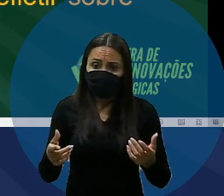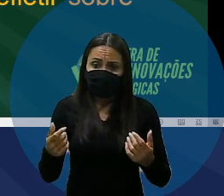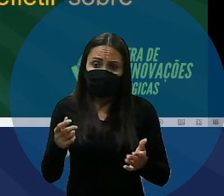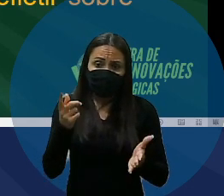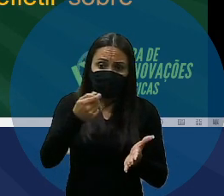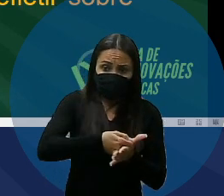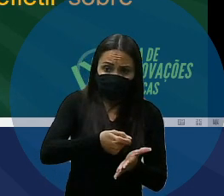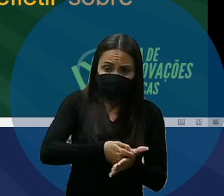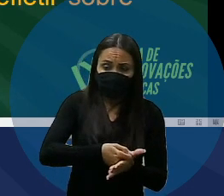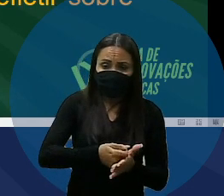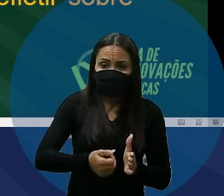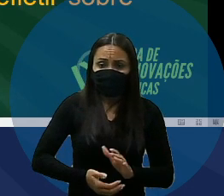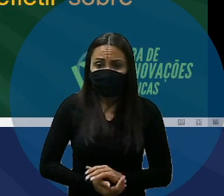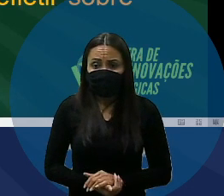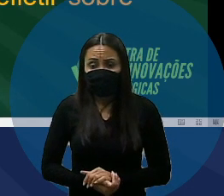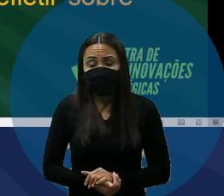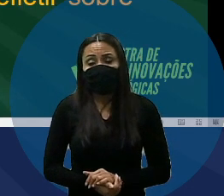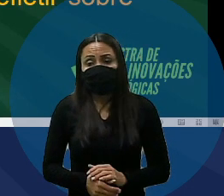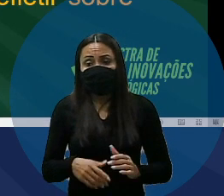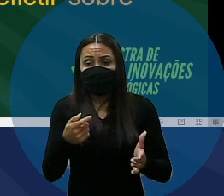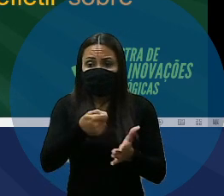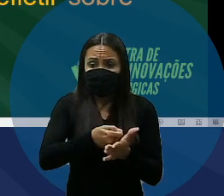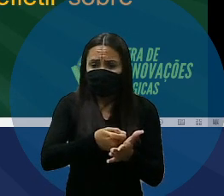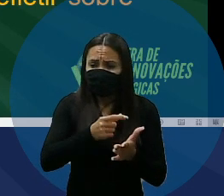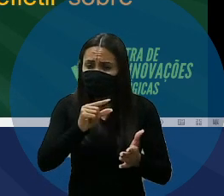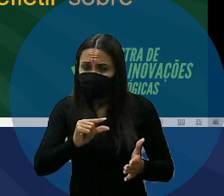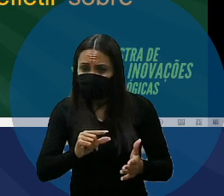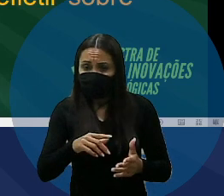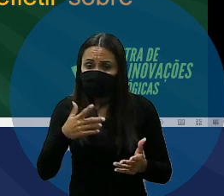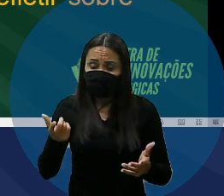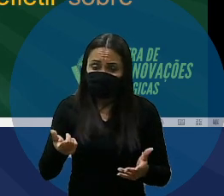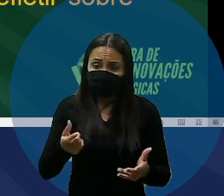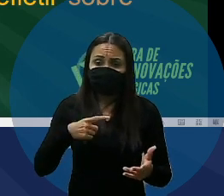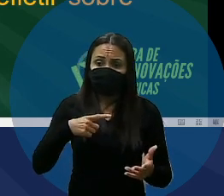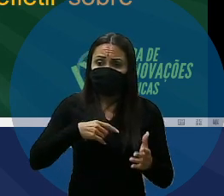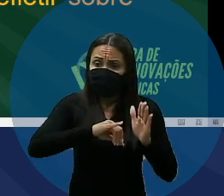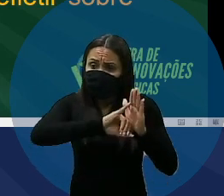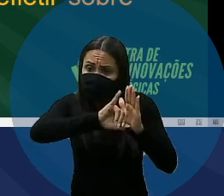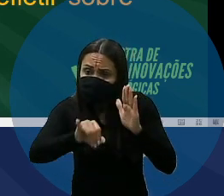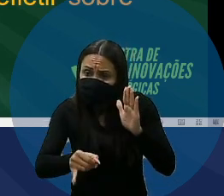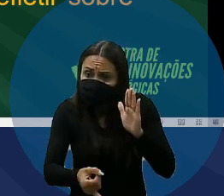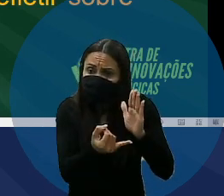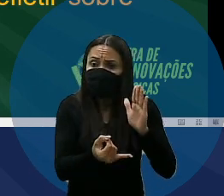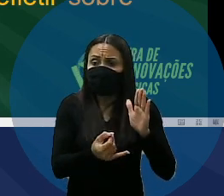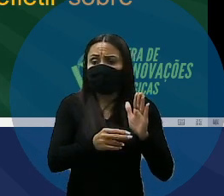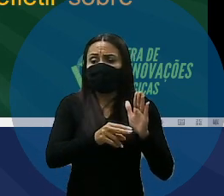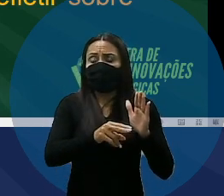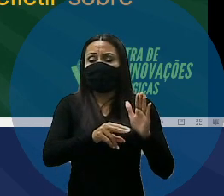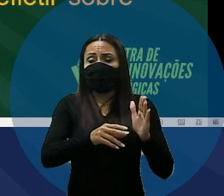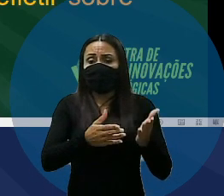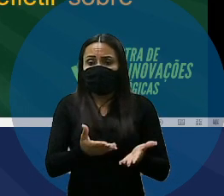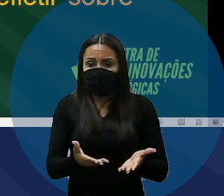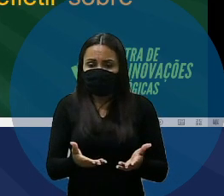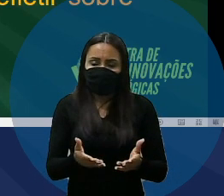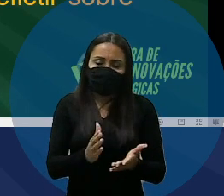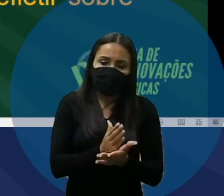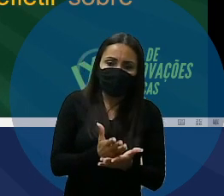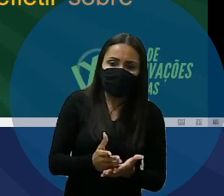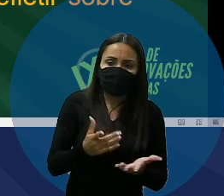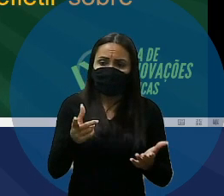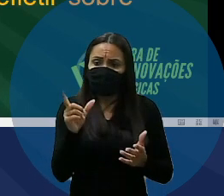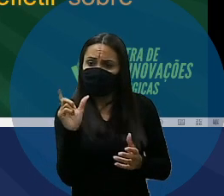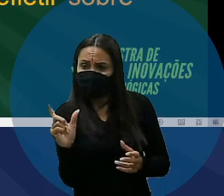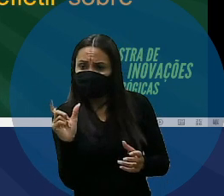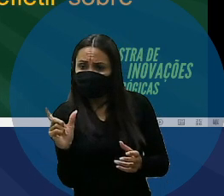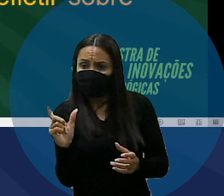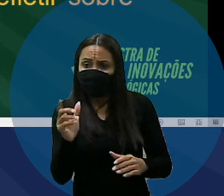mínimo. Isso é uma armadilha, porque são cobrados juros muito altos e muitas vezes os juros são